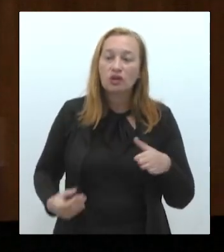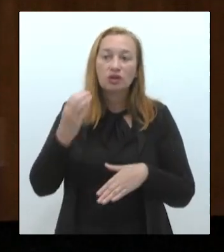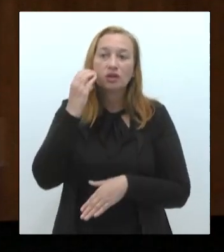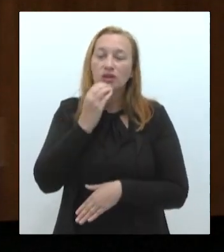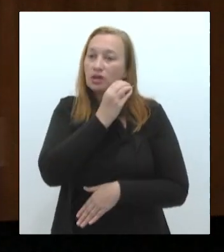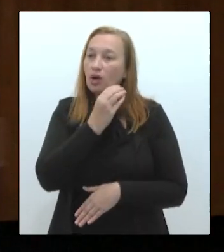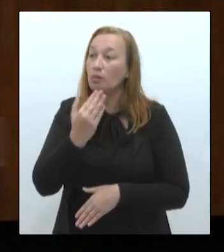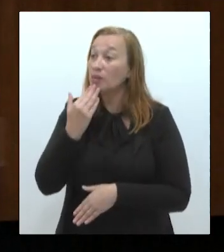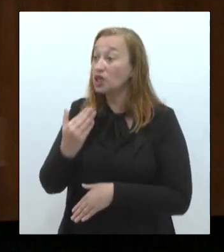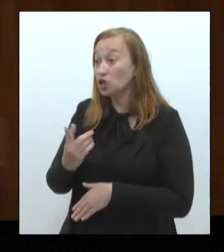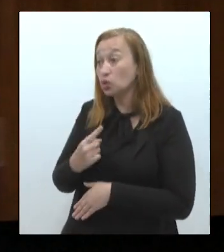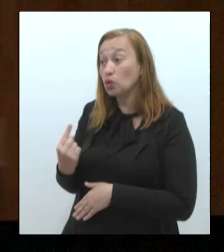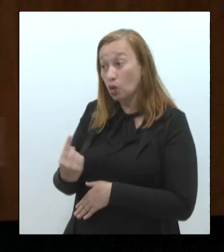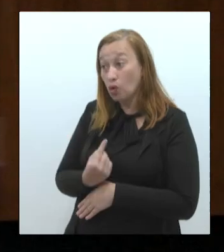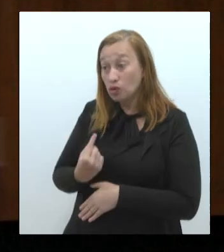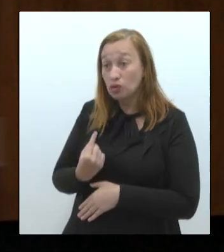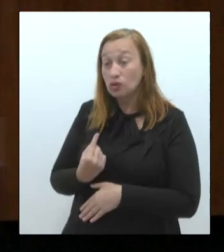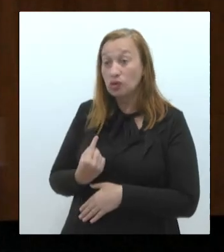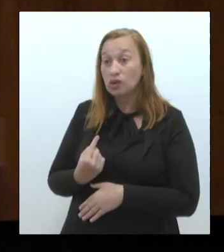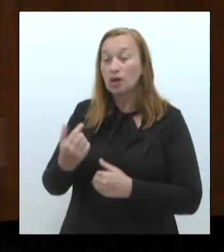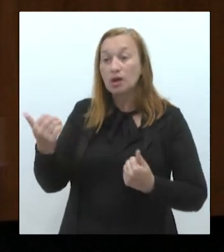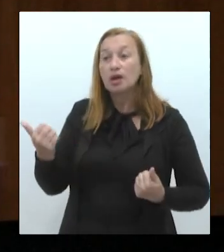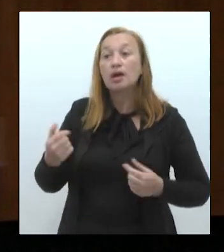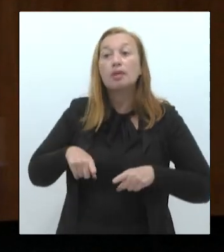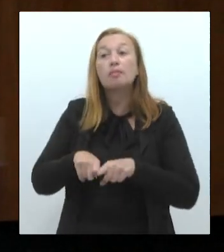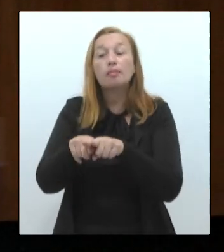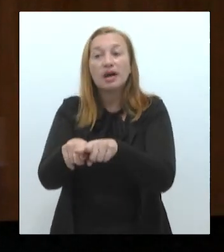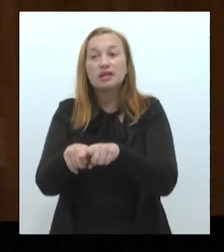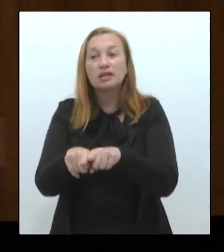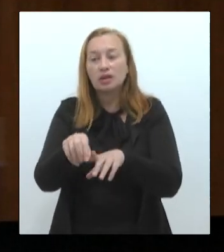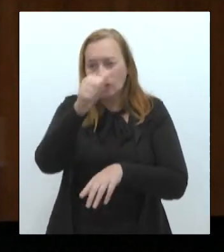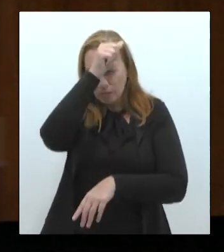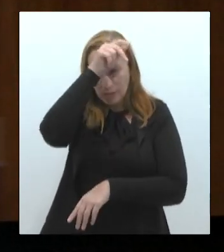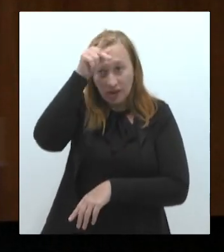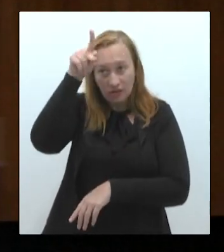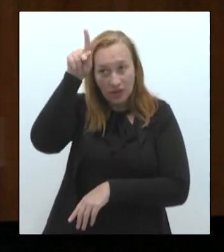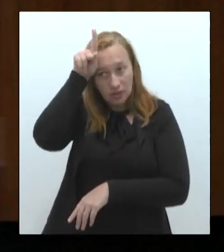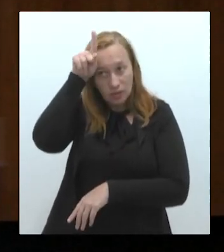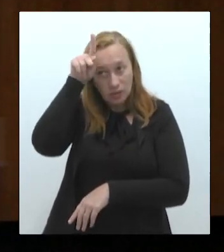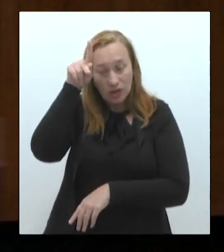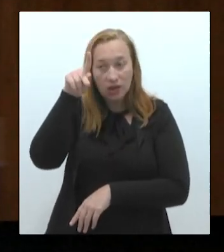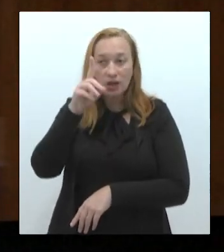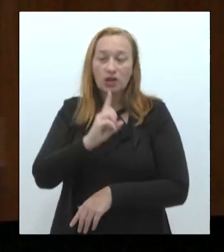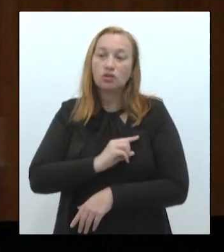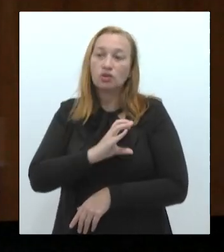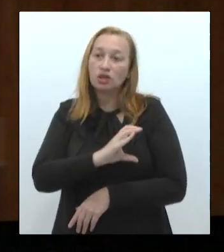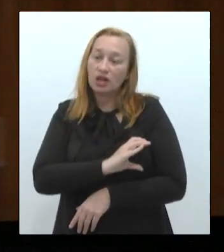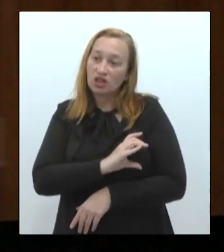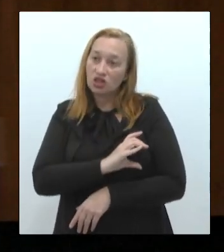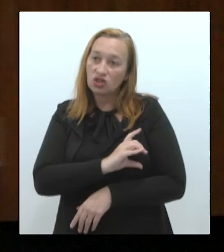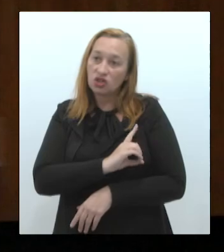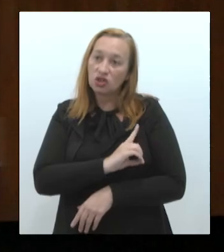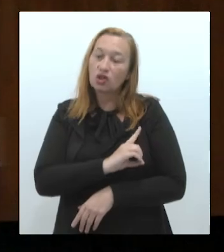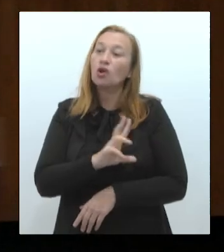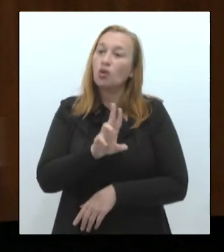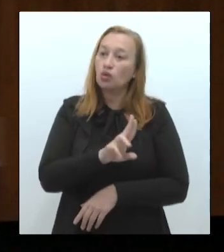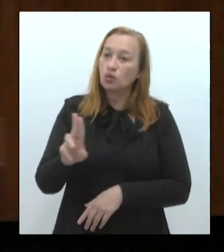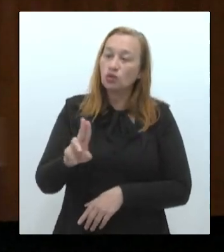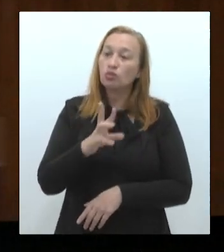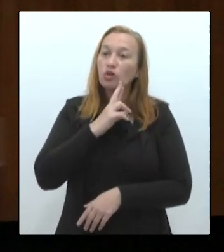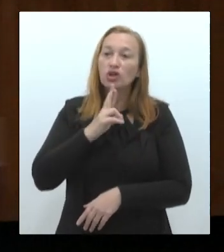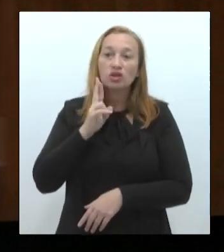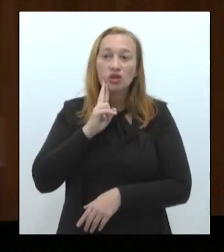nosso pedido, nosso trabalho, em parceria com a Prefeitura de Duque de Caxias, denominando o nome do